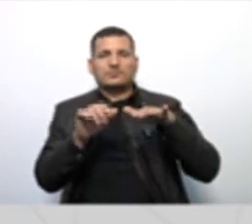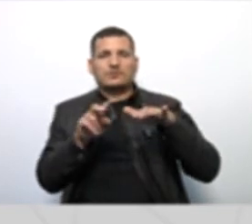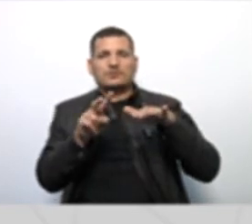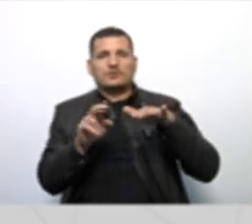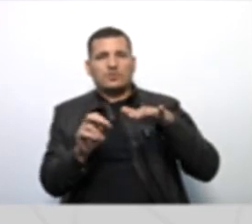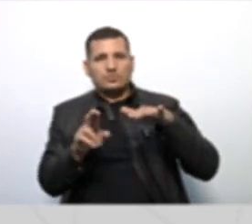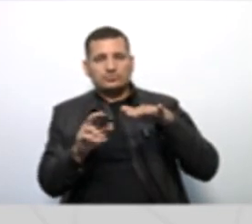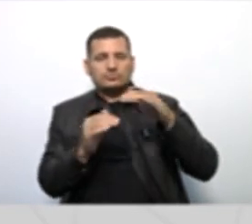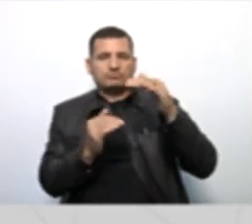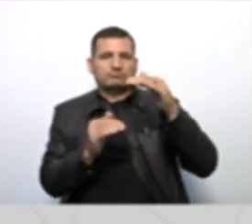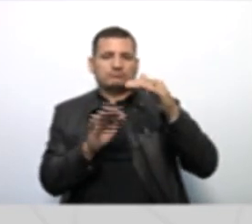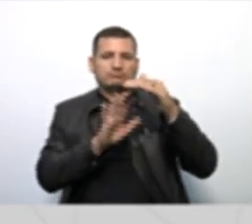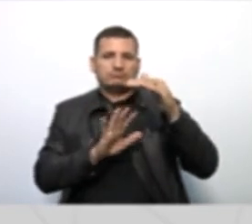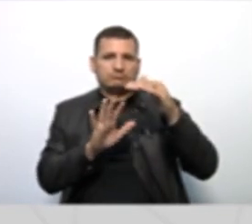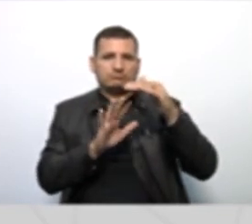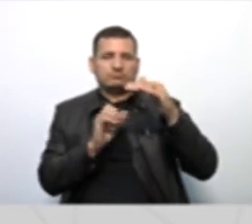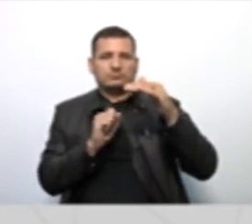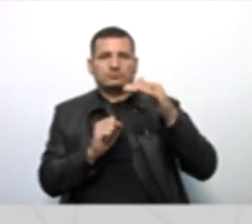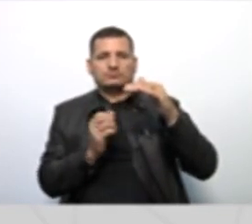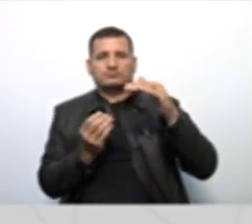você pode fazer essa adição.